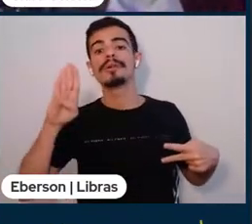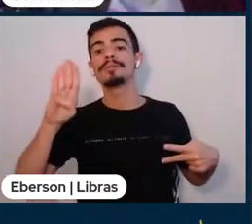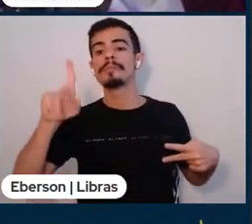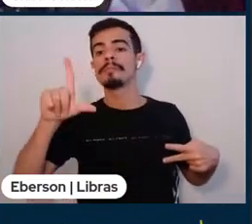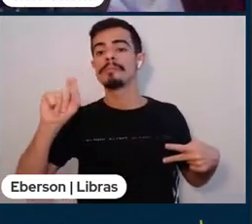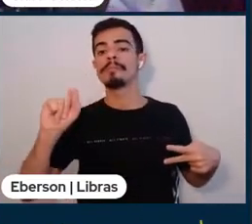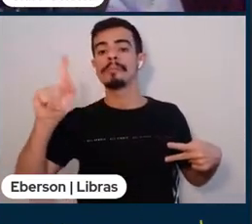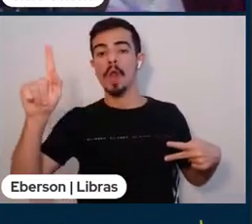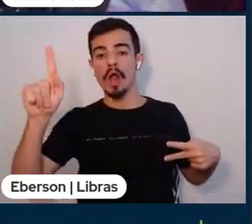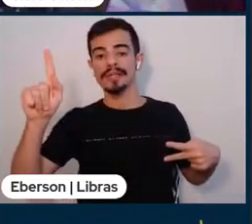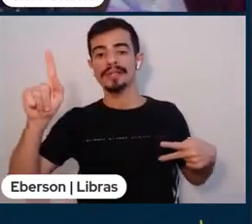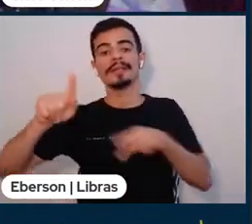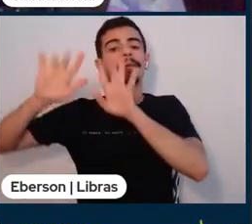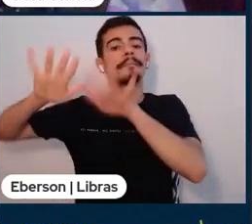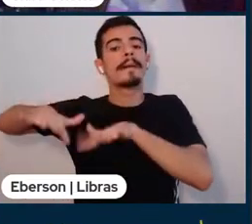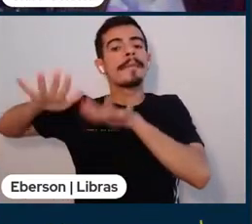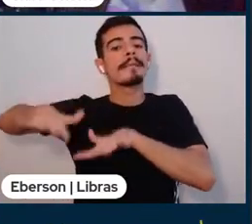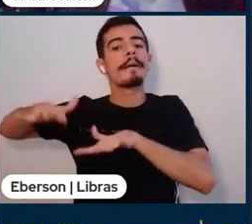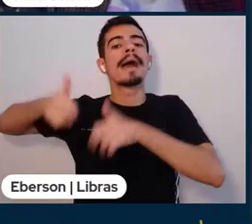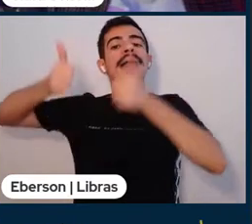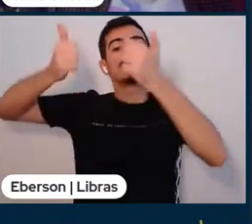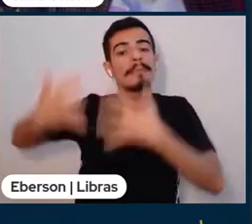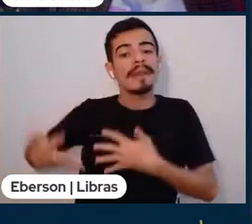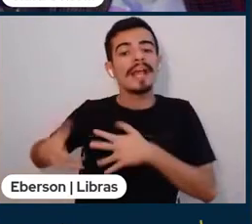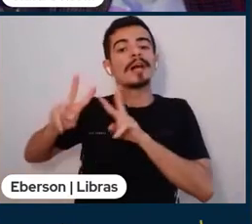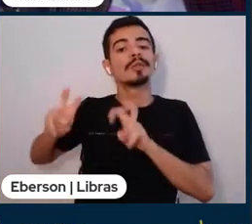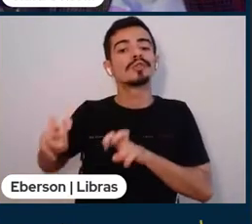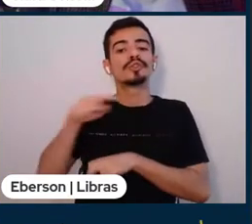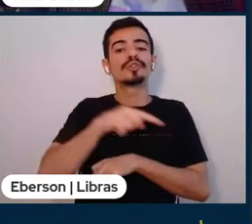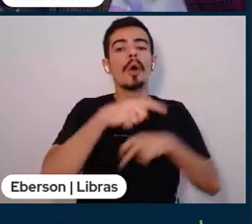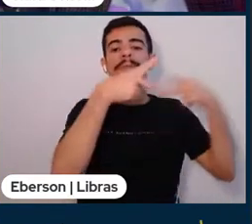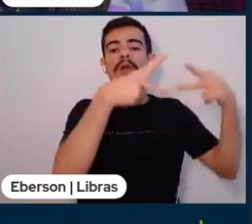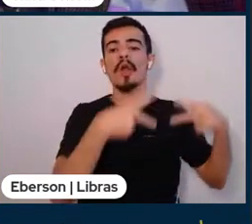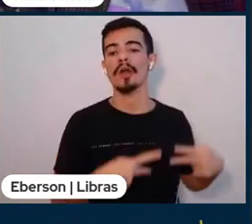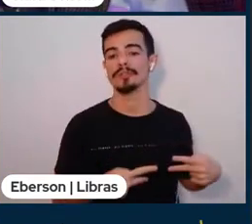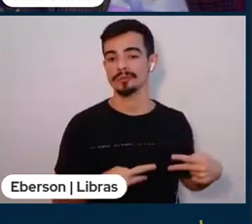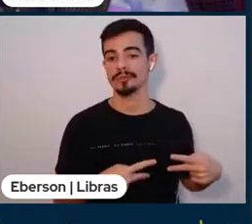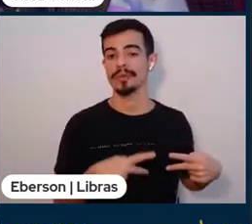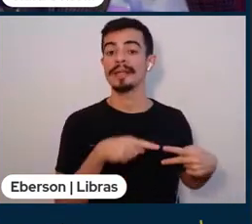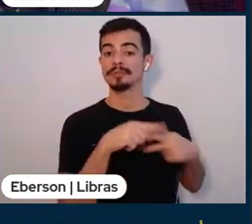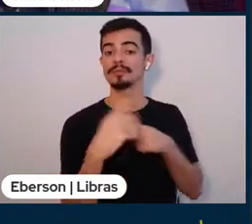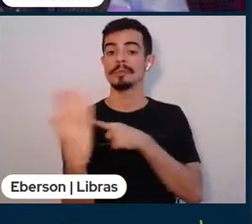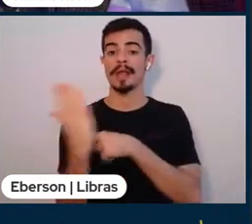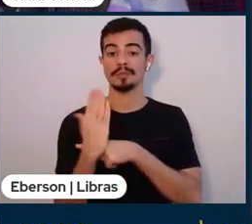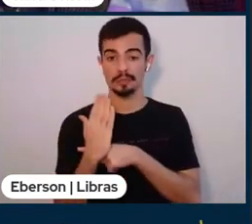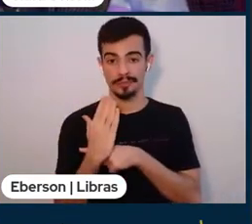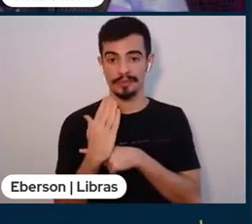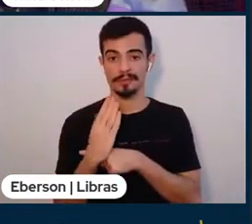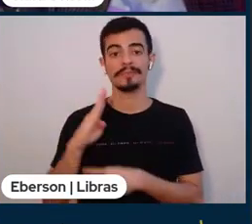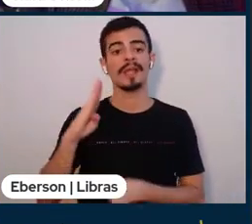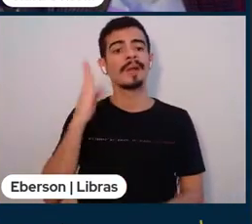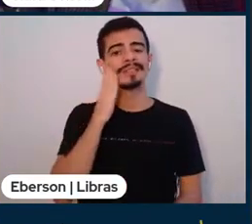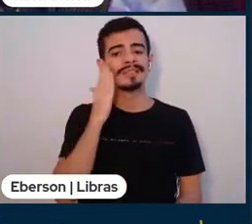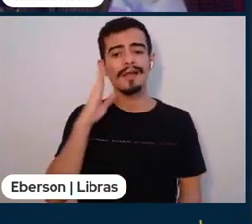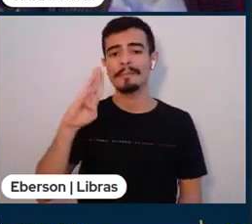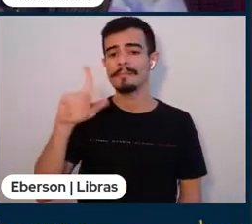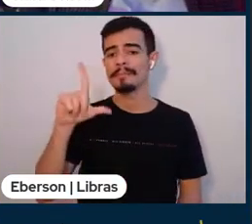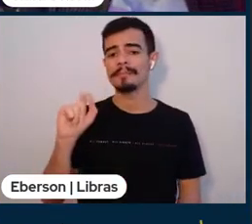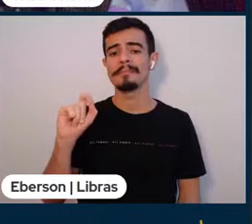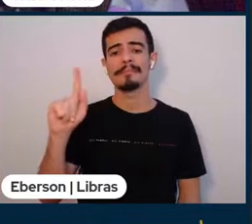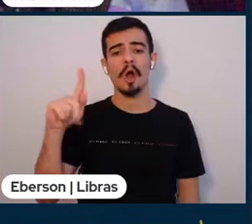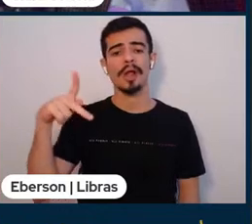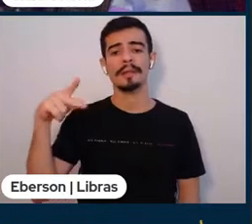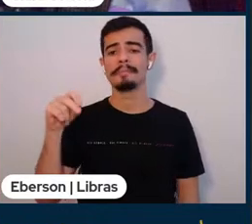código. Então, isso me ajuda. Não vou dizer que o blog post é bom, porque não é. Deve estar um pouquinho melhor os